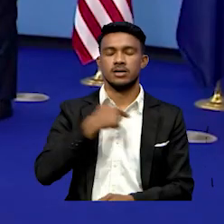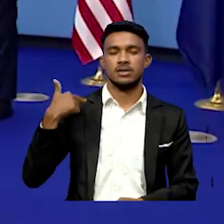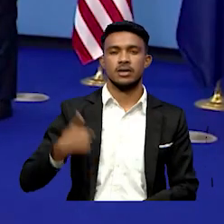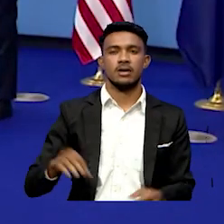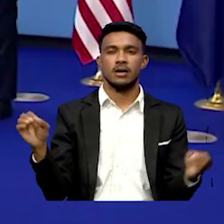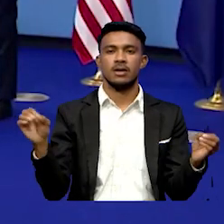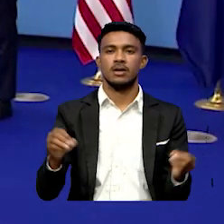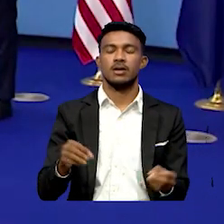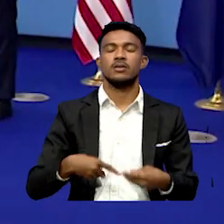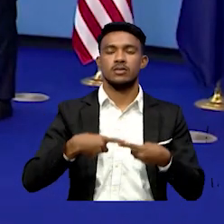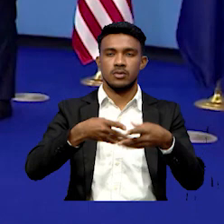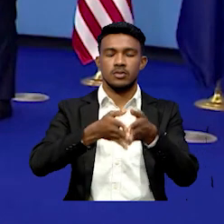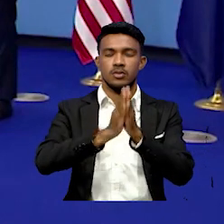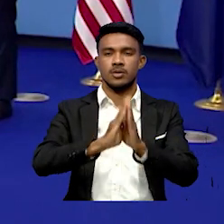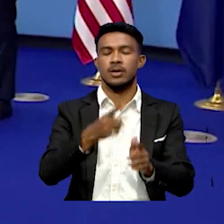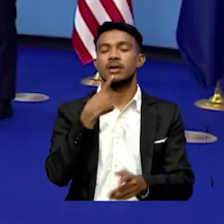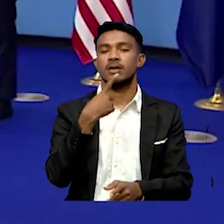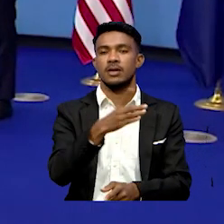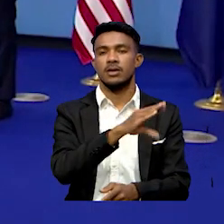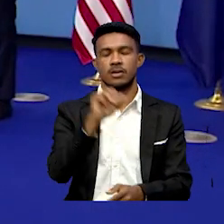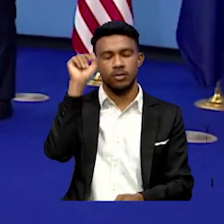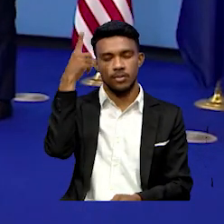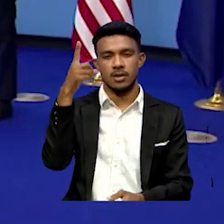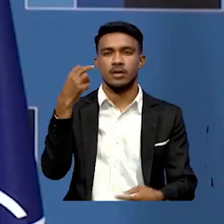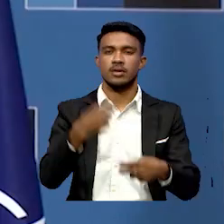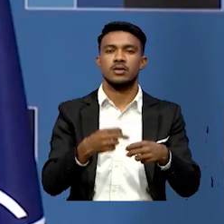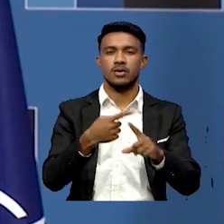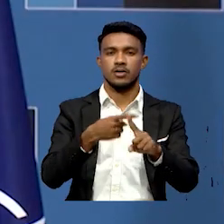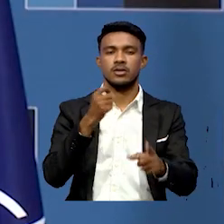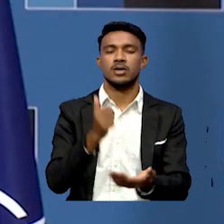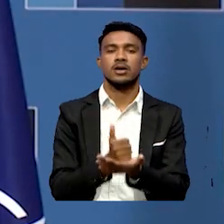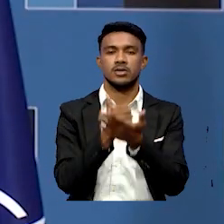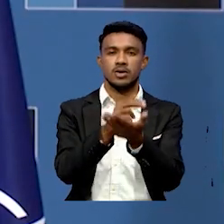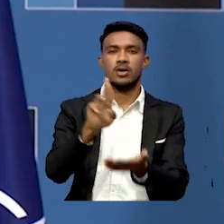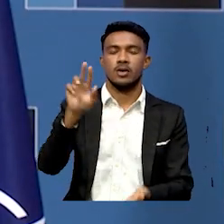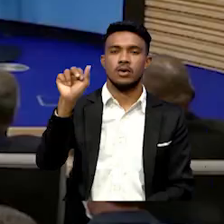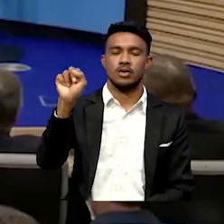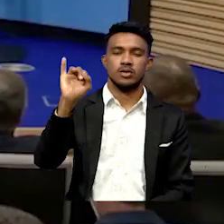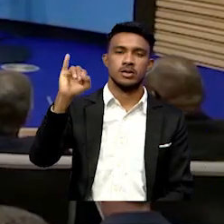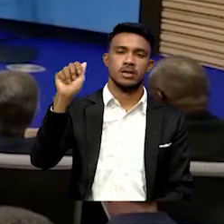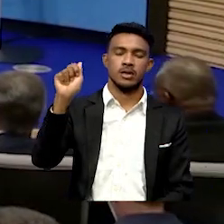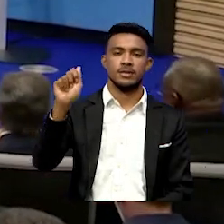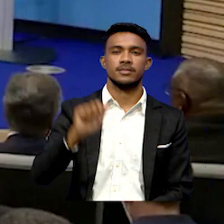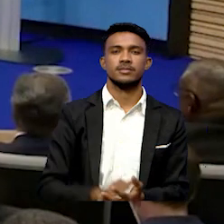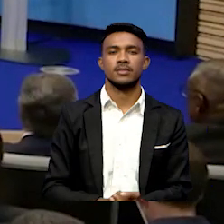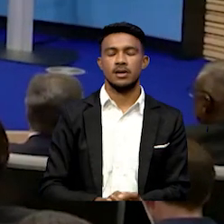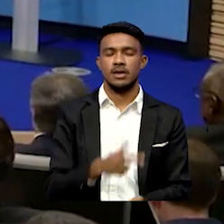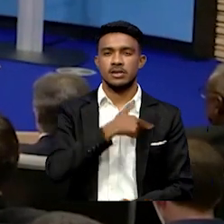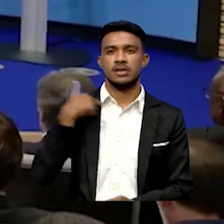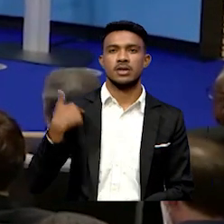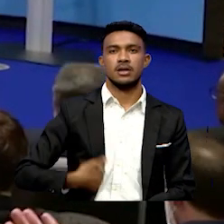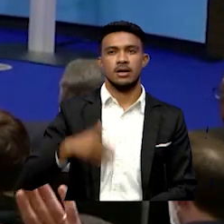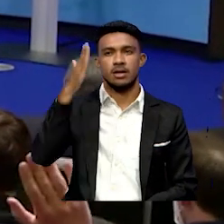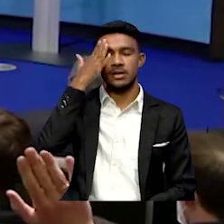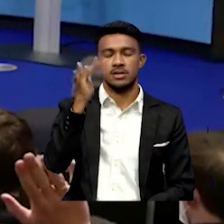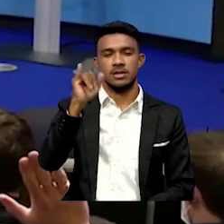ameaça mai behatu ha teten deit, atu comprende consequência husi azuda Rusia foi nalais ne. Sina mosa tena katak, sir